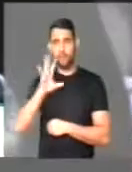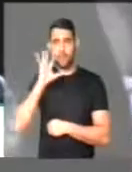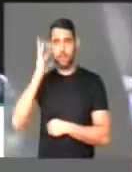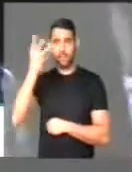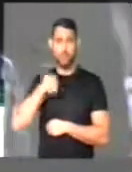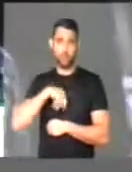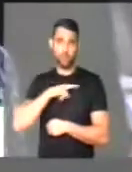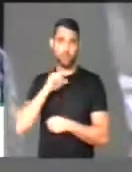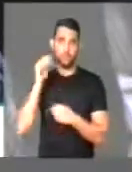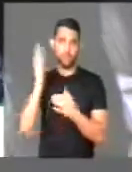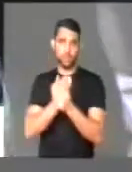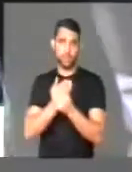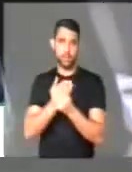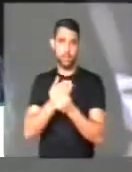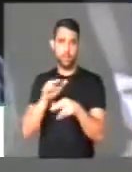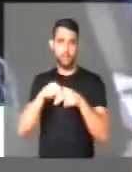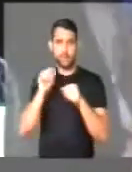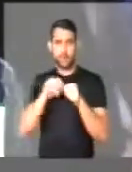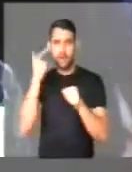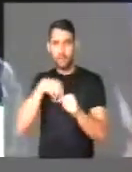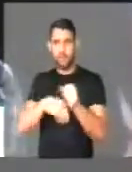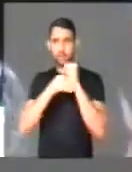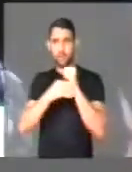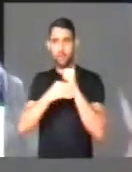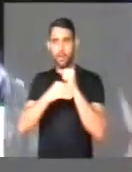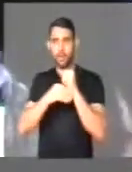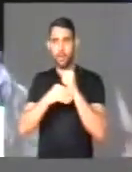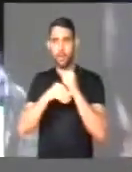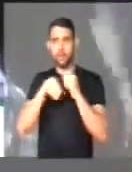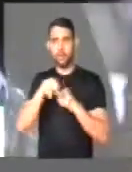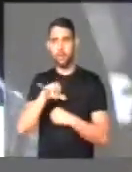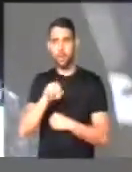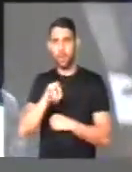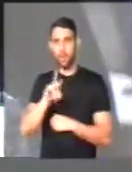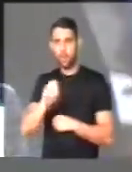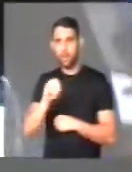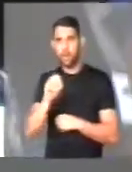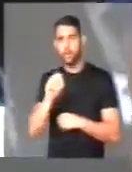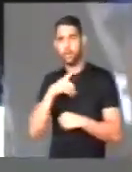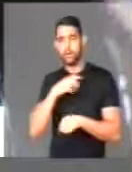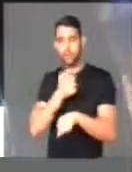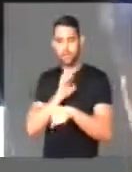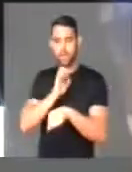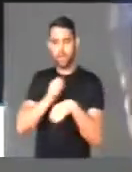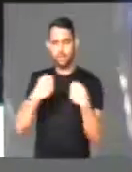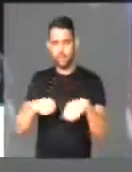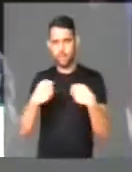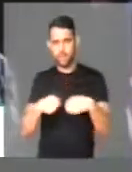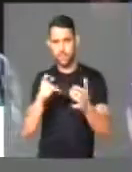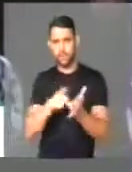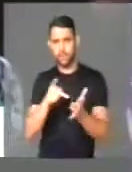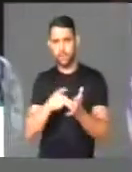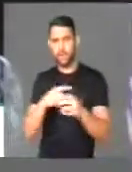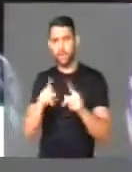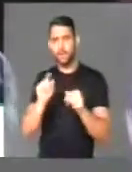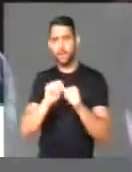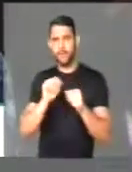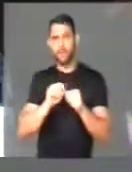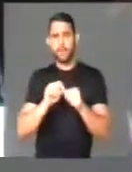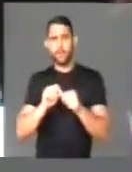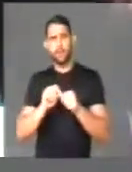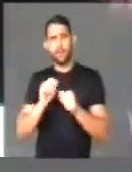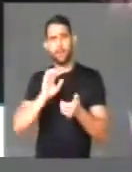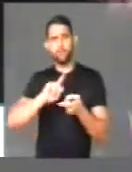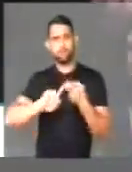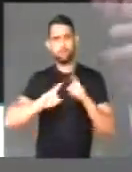Tribunal colocou. Vamos assegurar a moratória efetivamente que os estados precisam. E vamos fazer